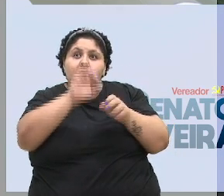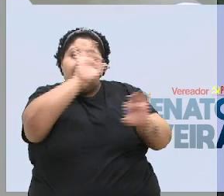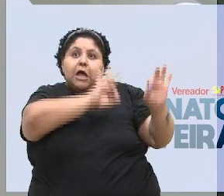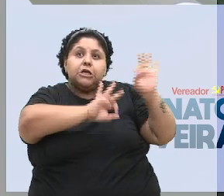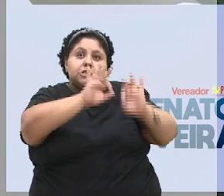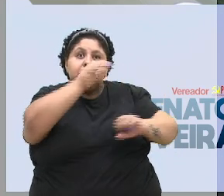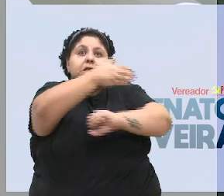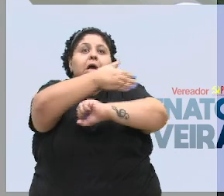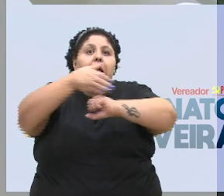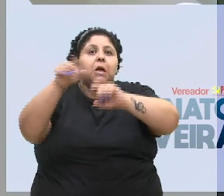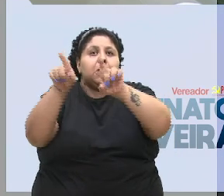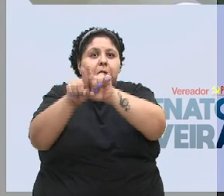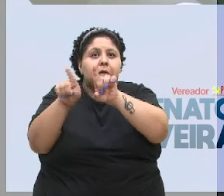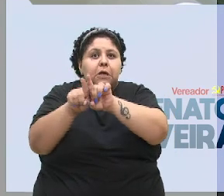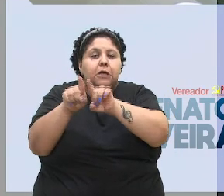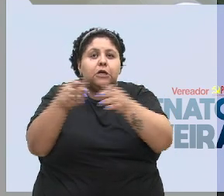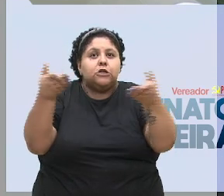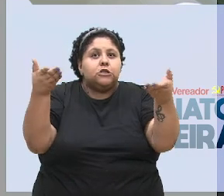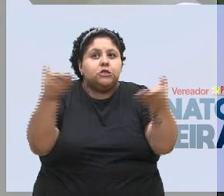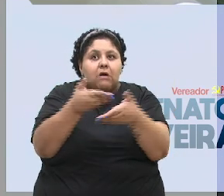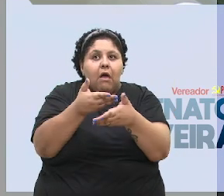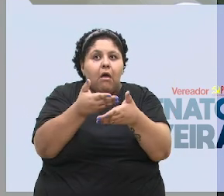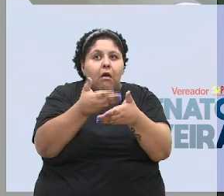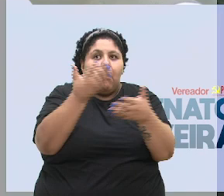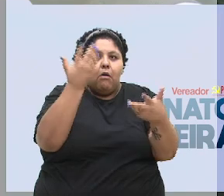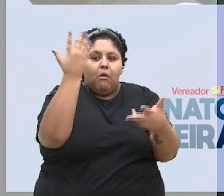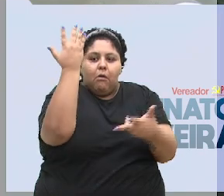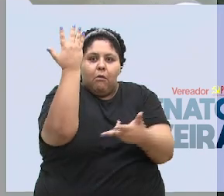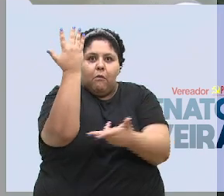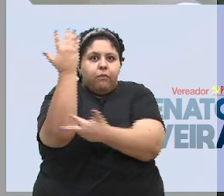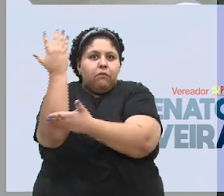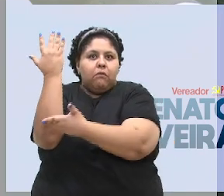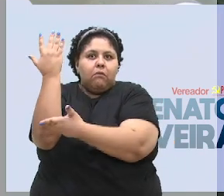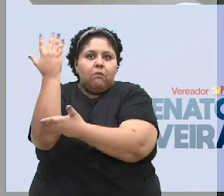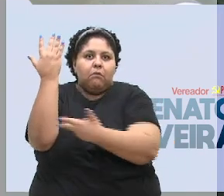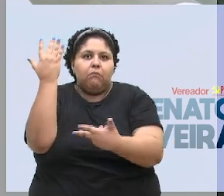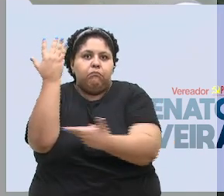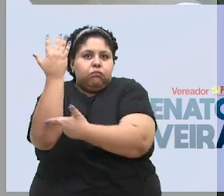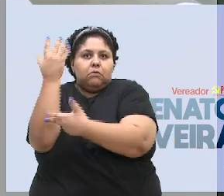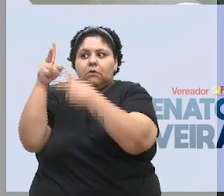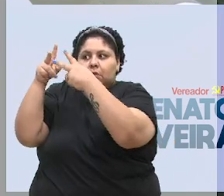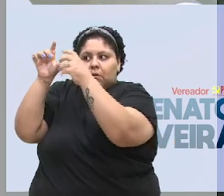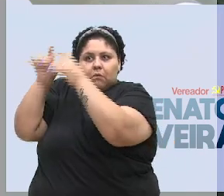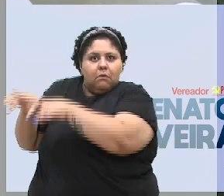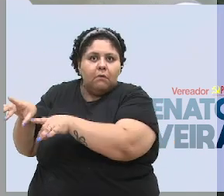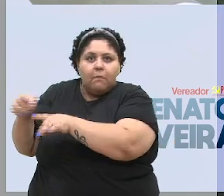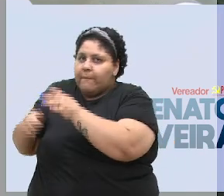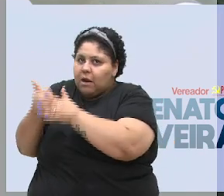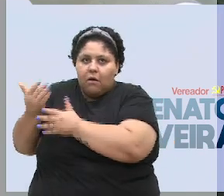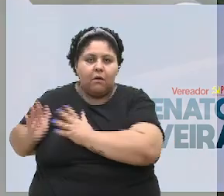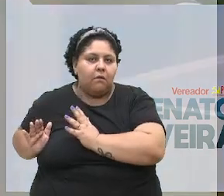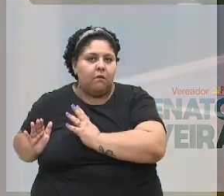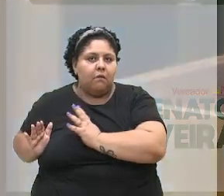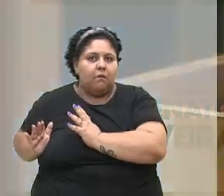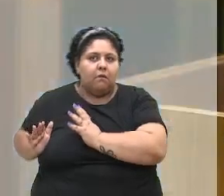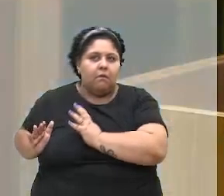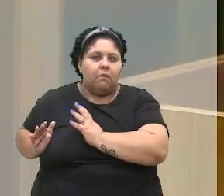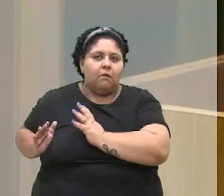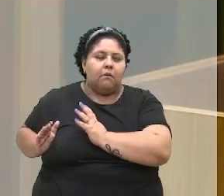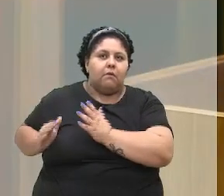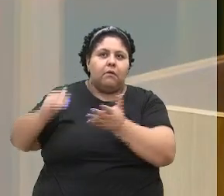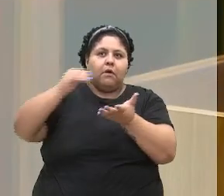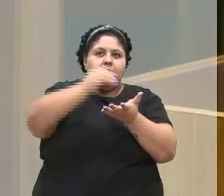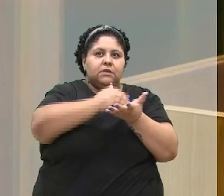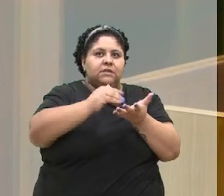né? Já levar esse matagal embora. Porque, olha, isso aí ainda o secretário João